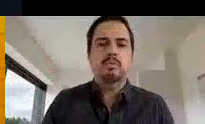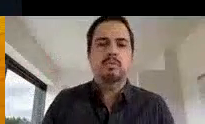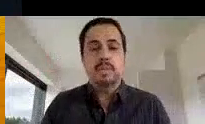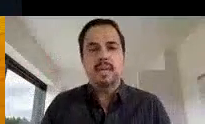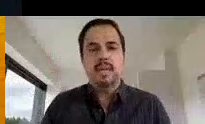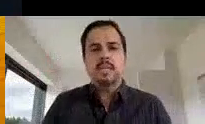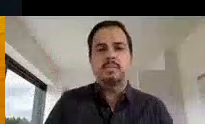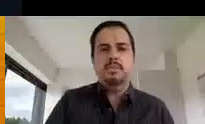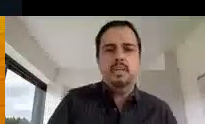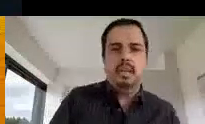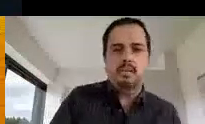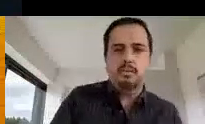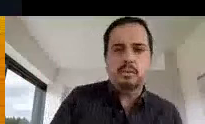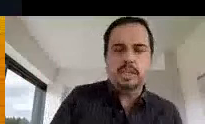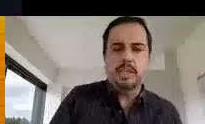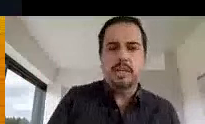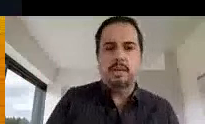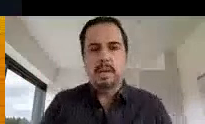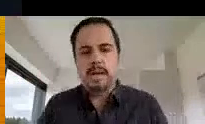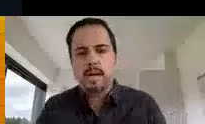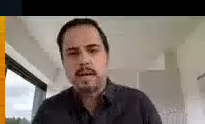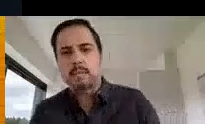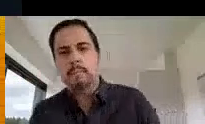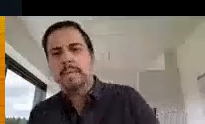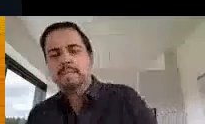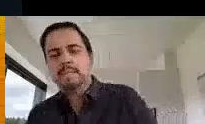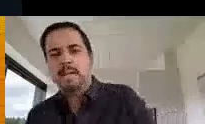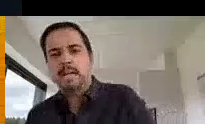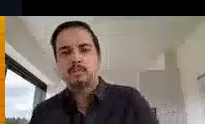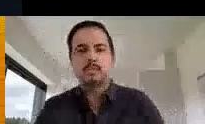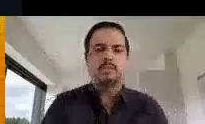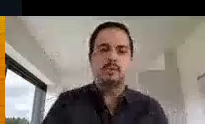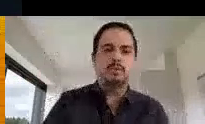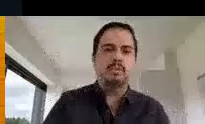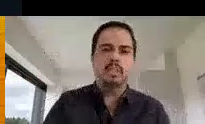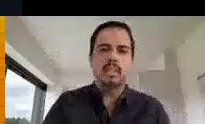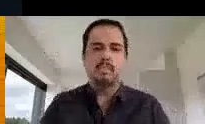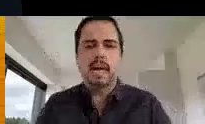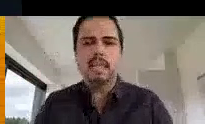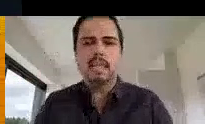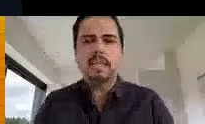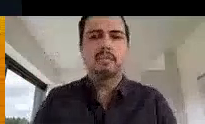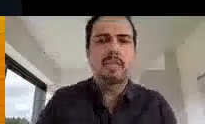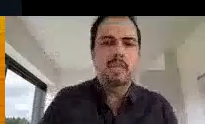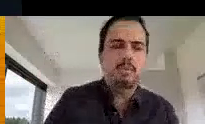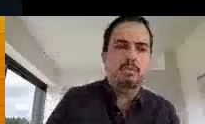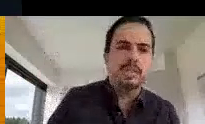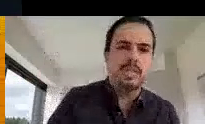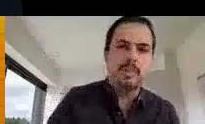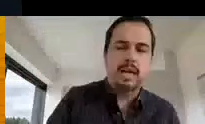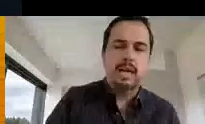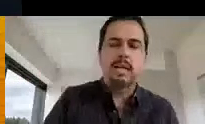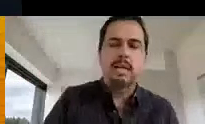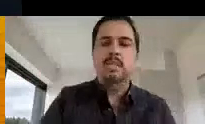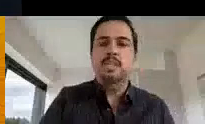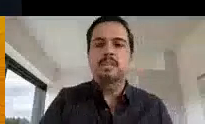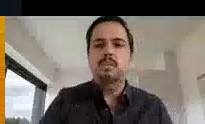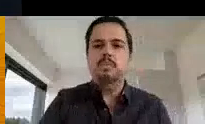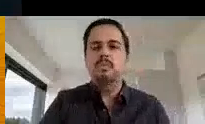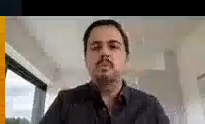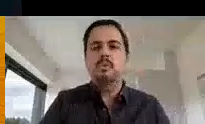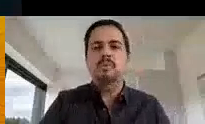pessoa abandonar um carrinho. E aí você tem tecnologia para pescar essas pessoas de volta. Estou falando de remarketing, não, estou falando de tecnologia